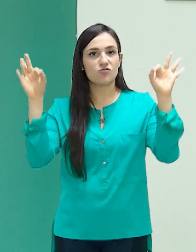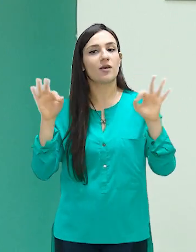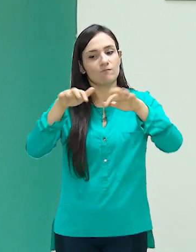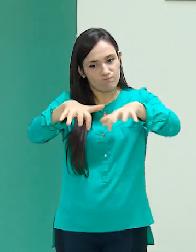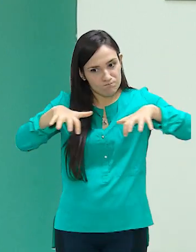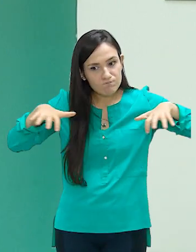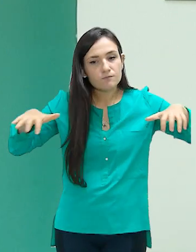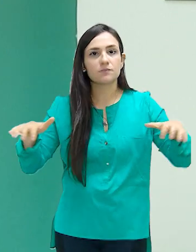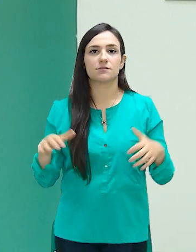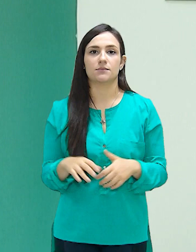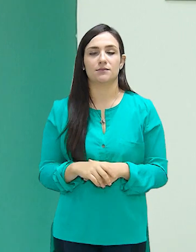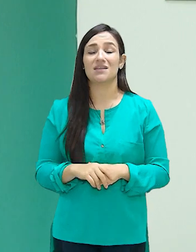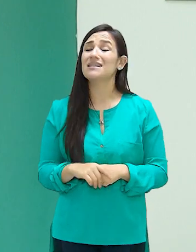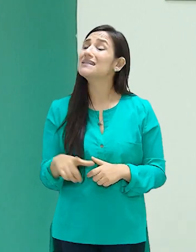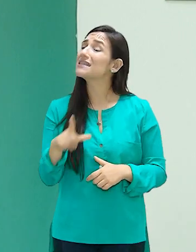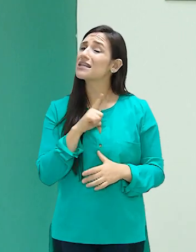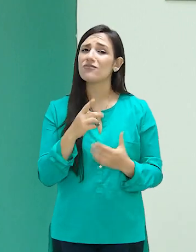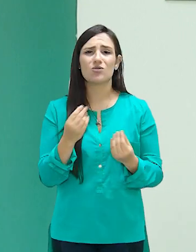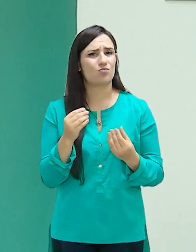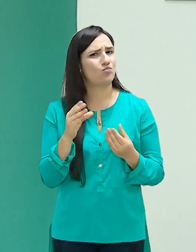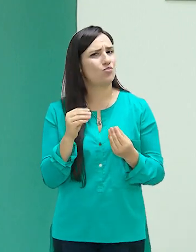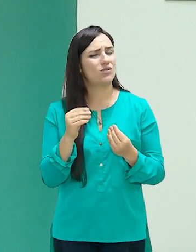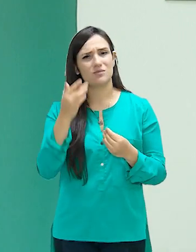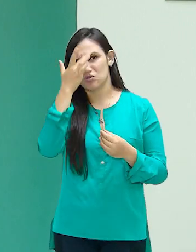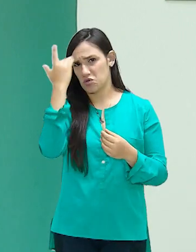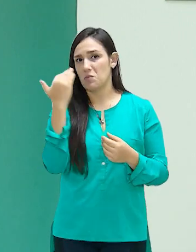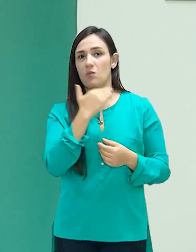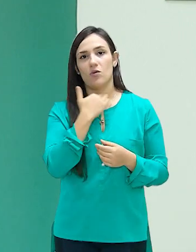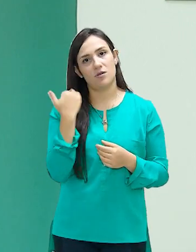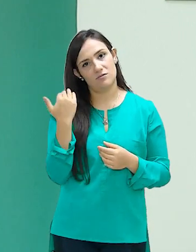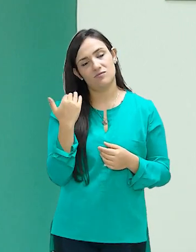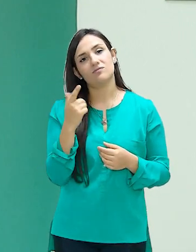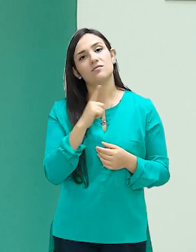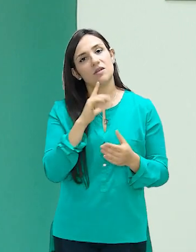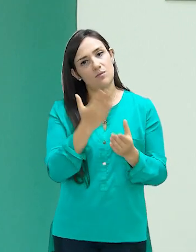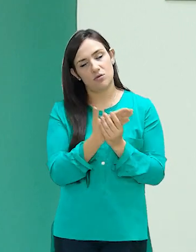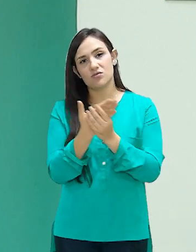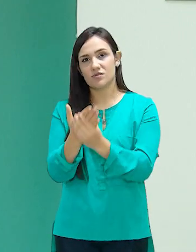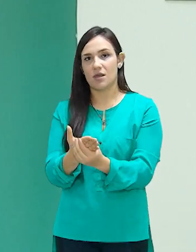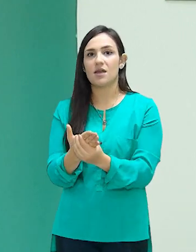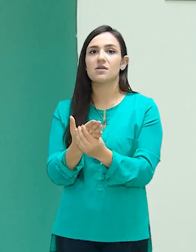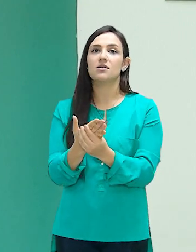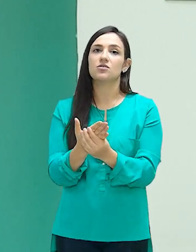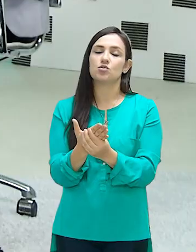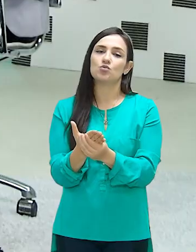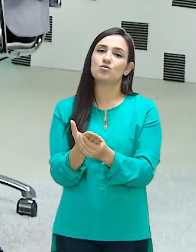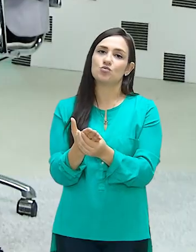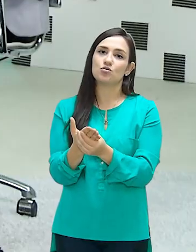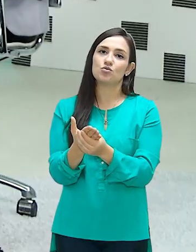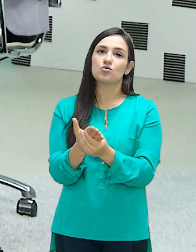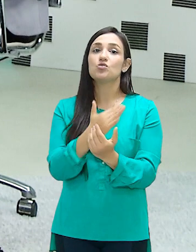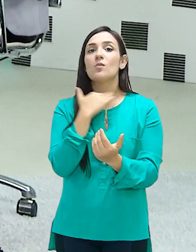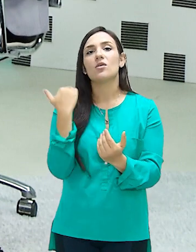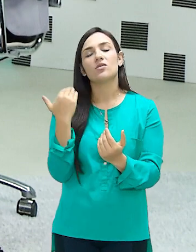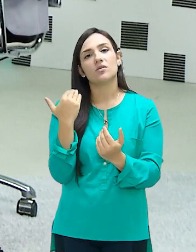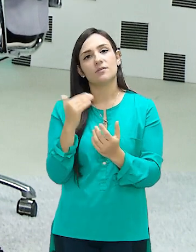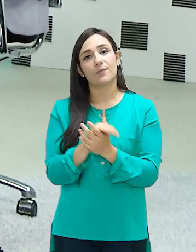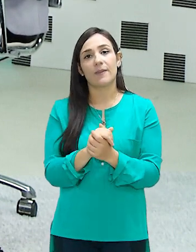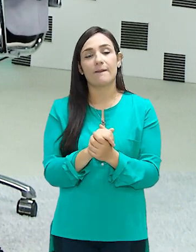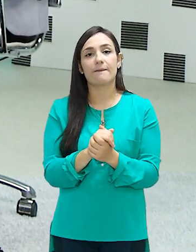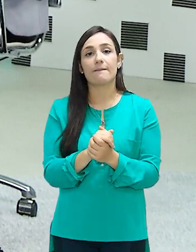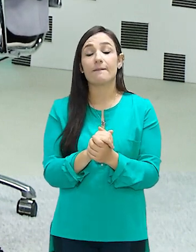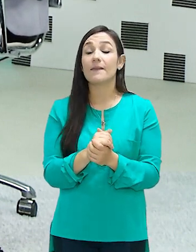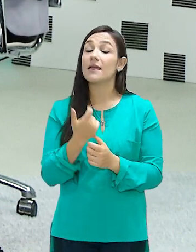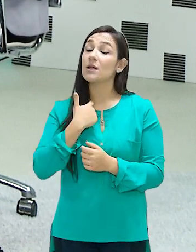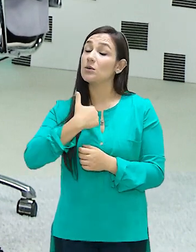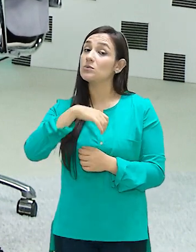nisso, os inventários. Mas eu gosto de trabalhar bastante com o inventário extrajudicial. Como que funciona o extrajudicial?